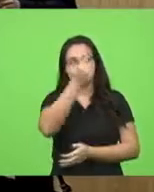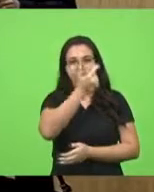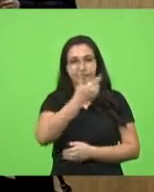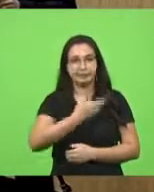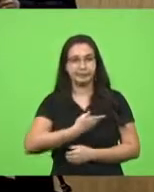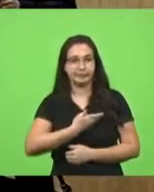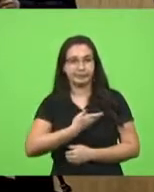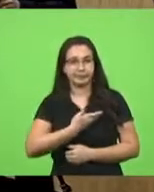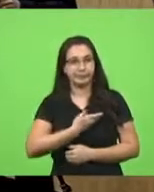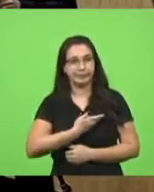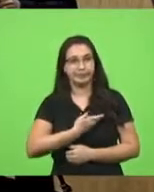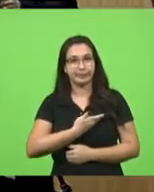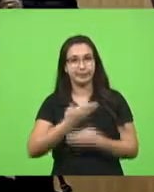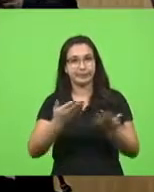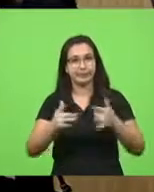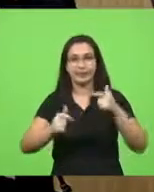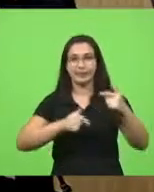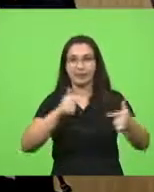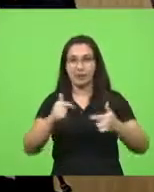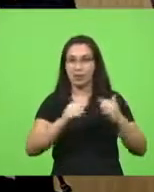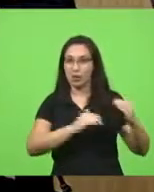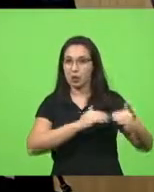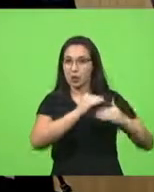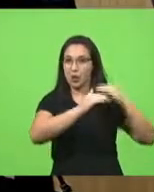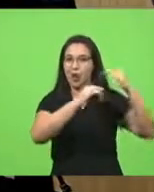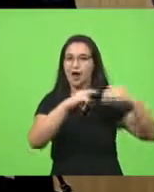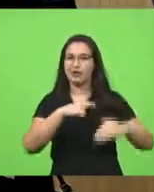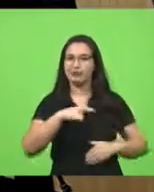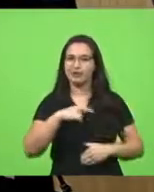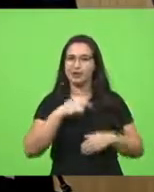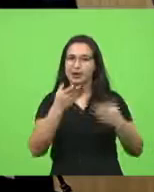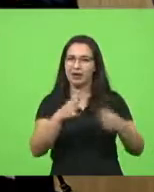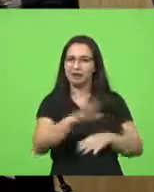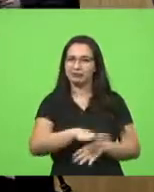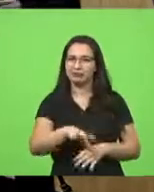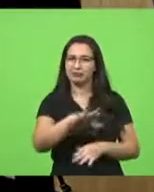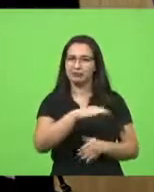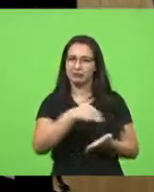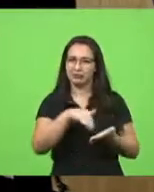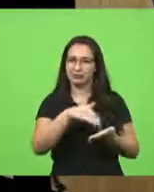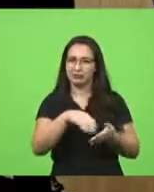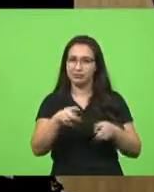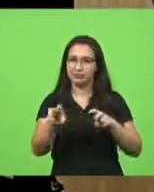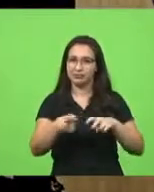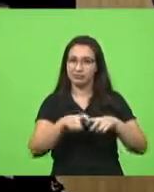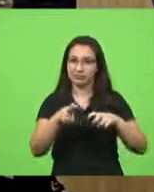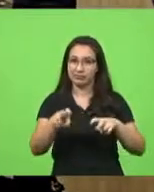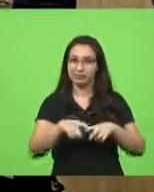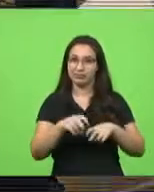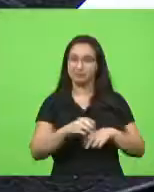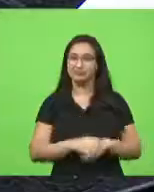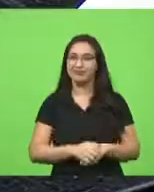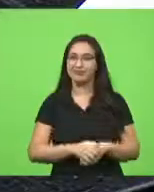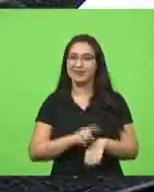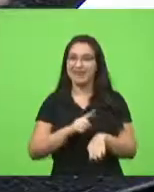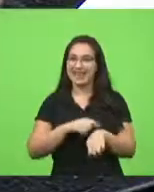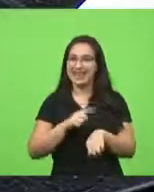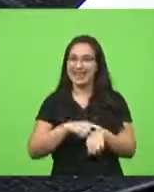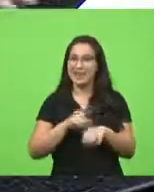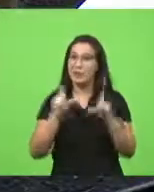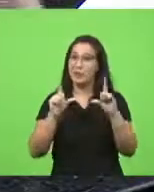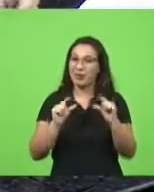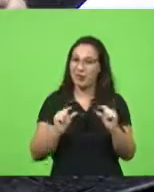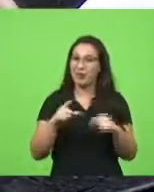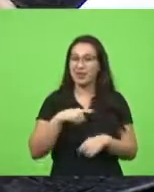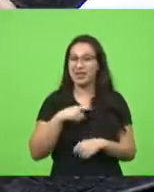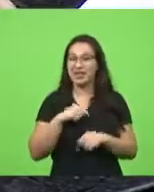Altair Silva, pelo trabalho que vem desenvolvendo na Secretaria de Agricultura. Com pouco tempo que assumiu a pasta, já vem demonstrando